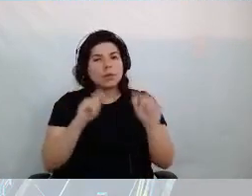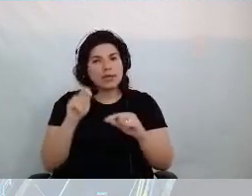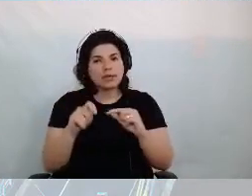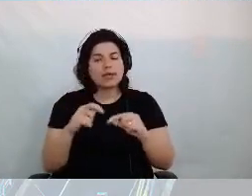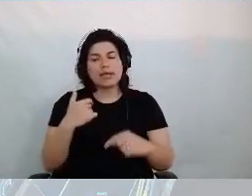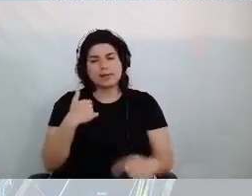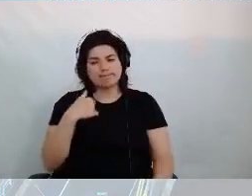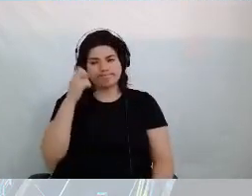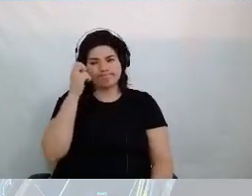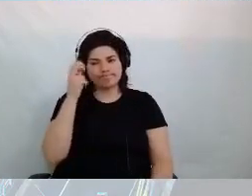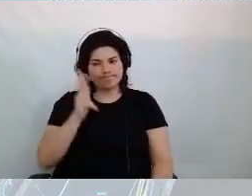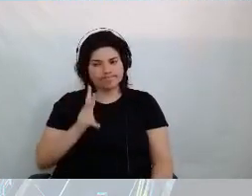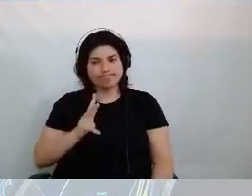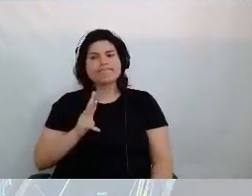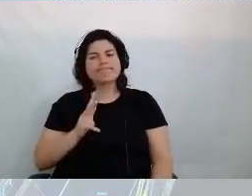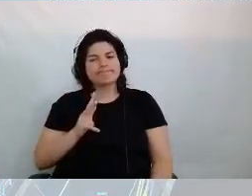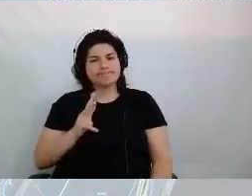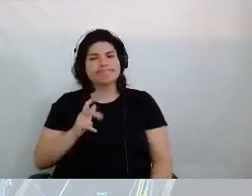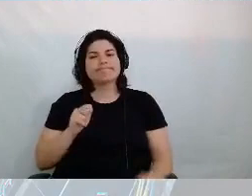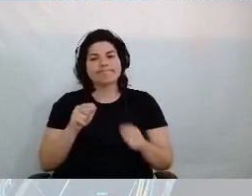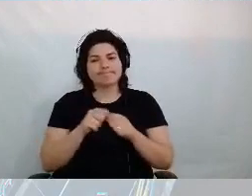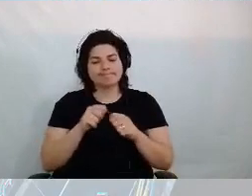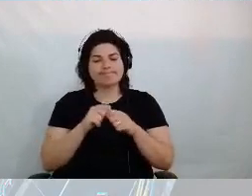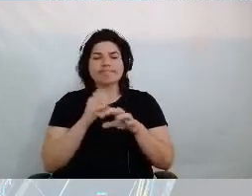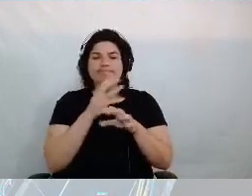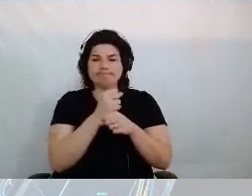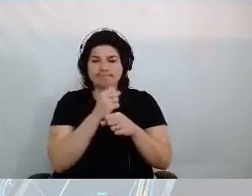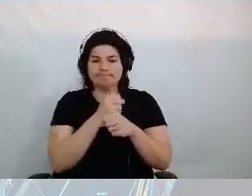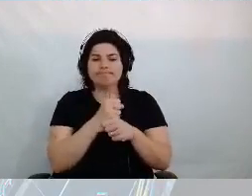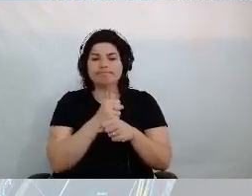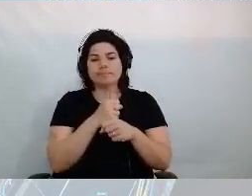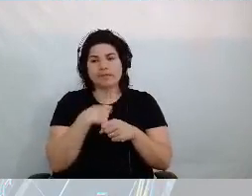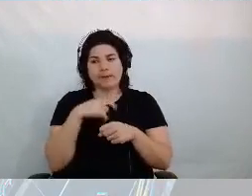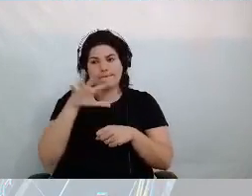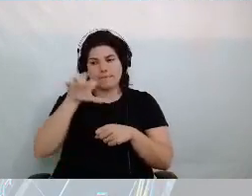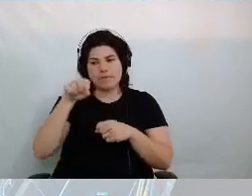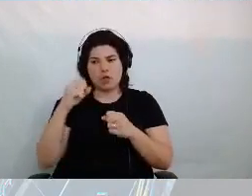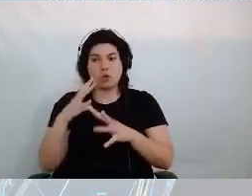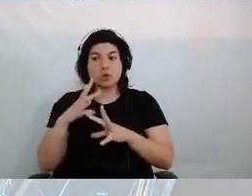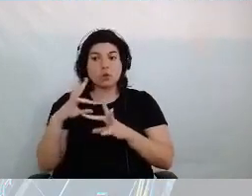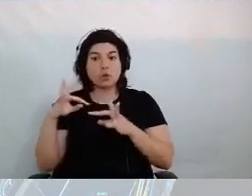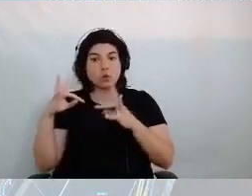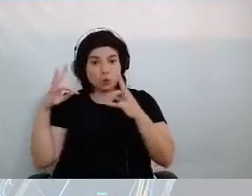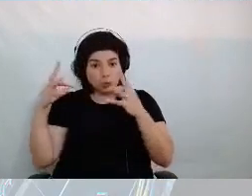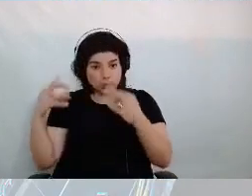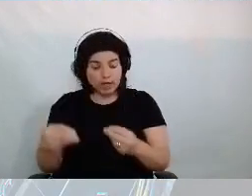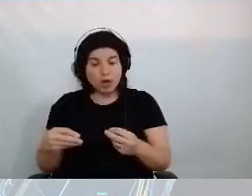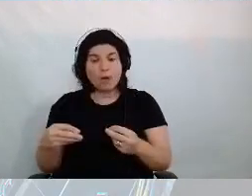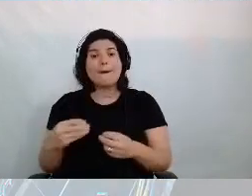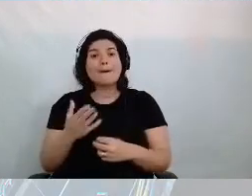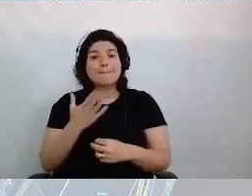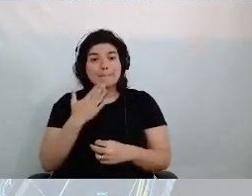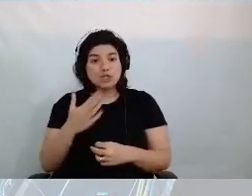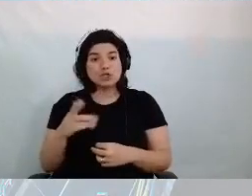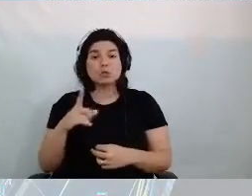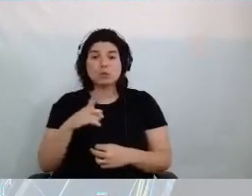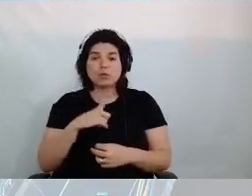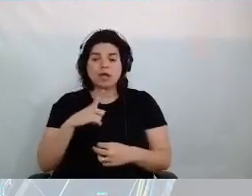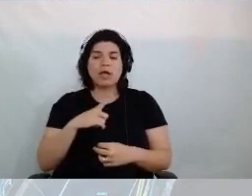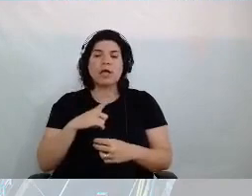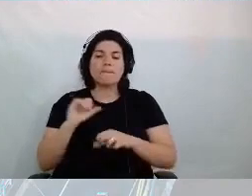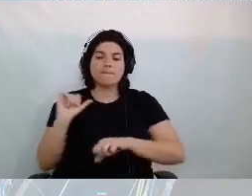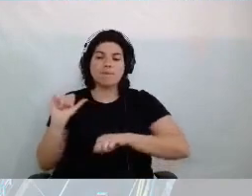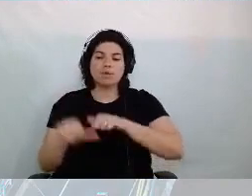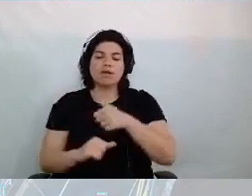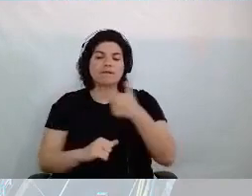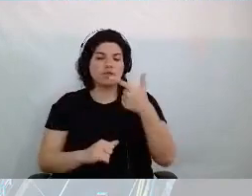vou lá, vou fazer uma conta onde eu vou pegar aquele total de requests que vai ter no dia, vou transformar 24